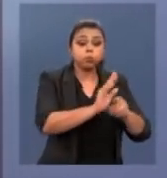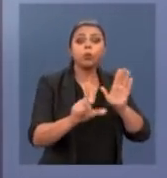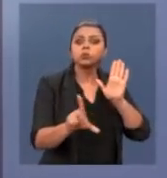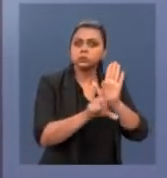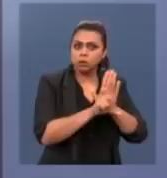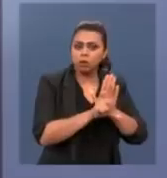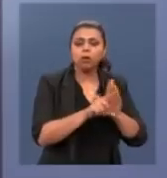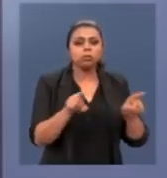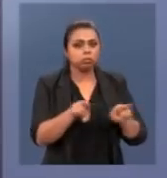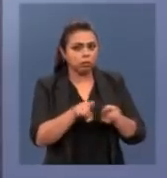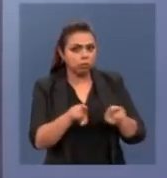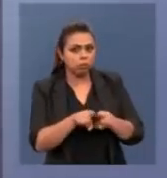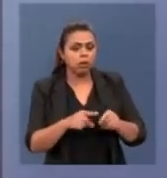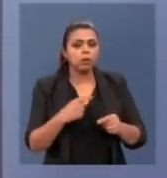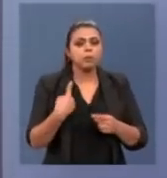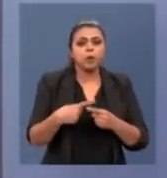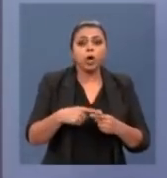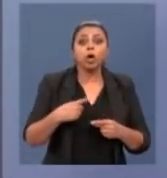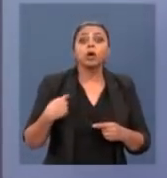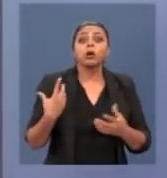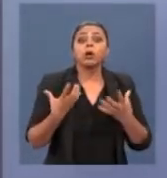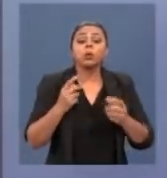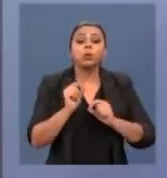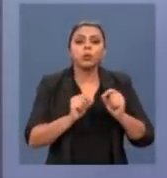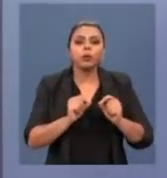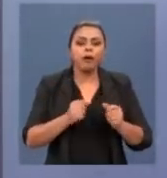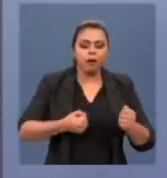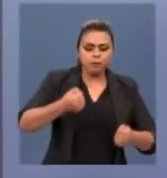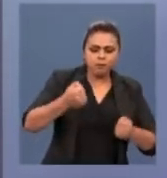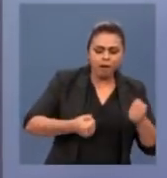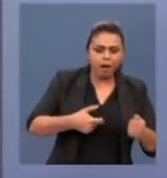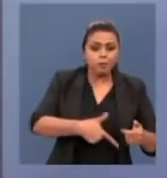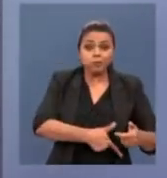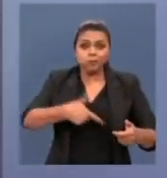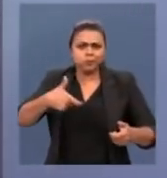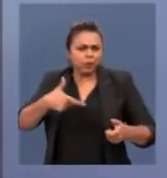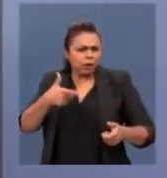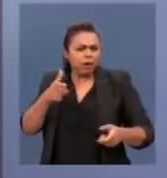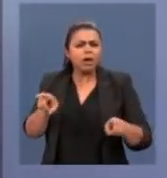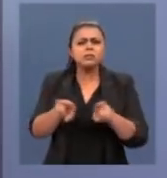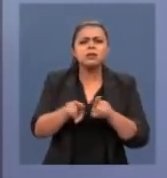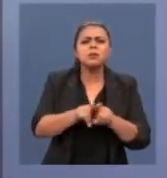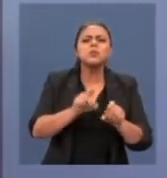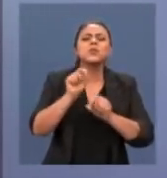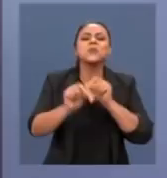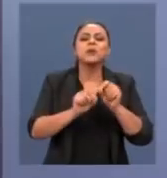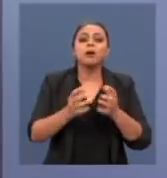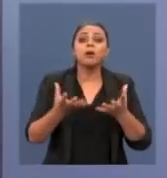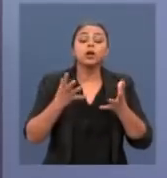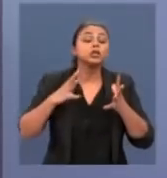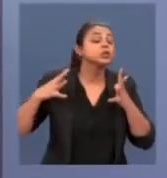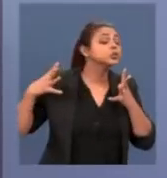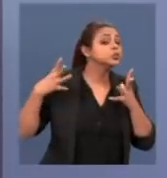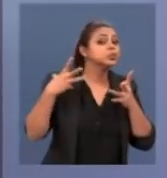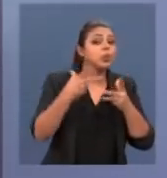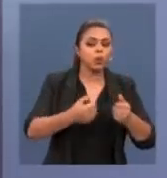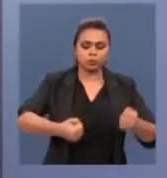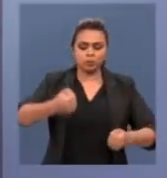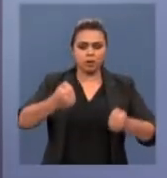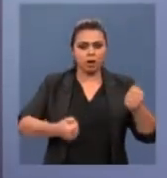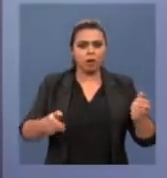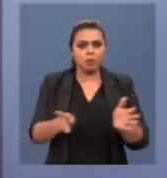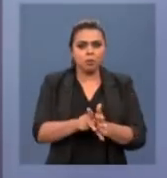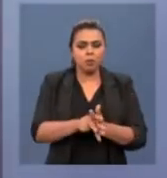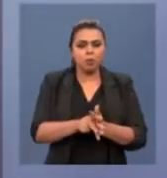pra rua além de nós darmos é um carro à bala nós vamos colocar em todo em todo o carro da